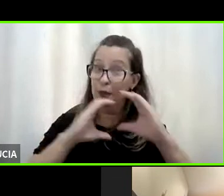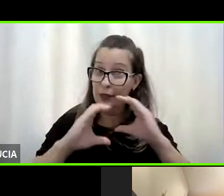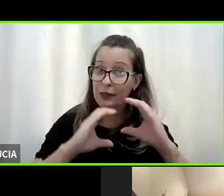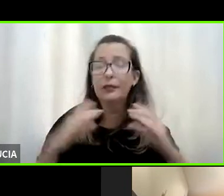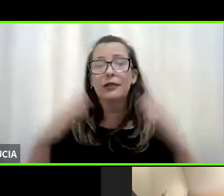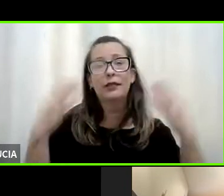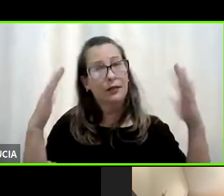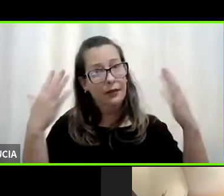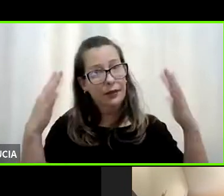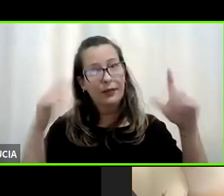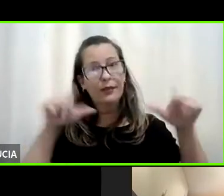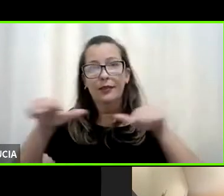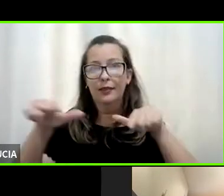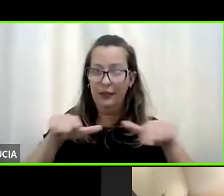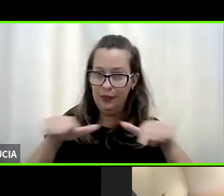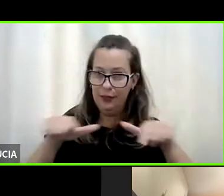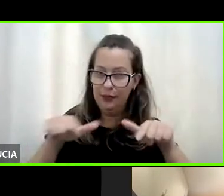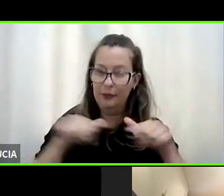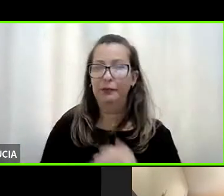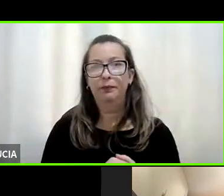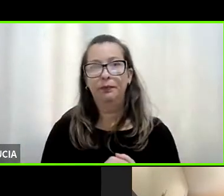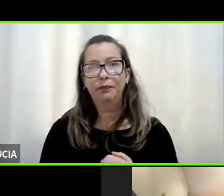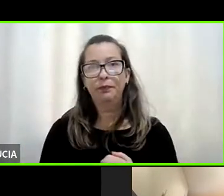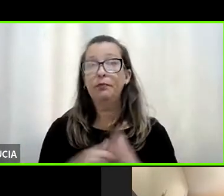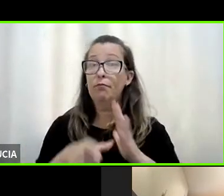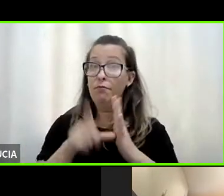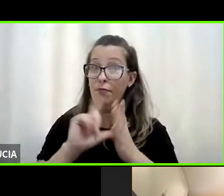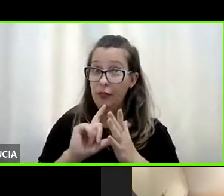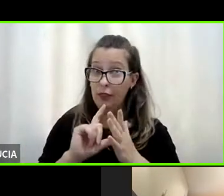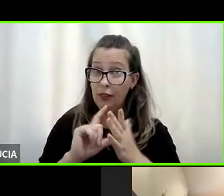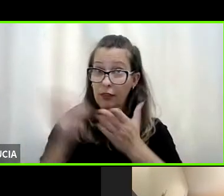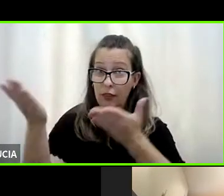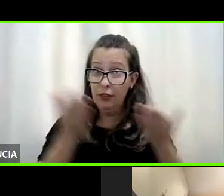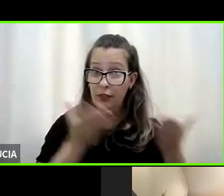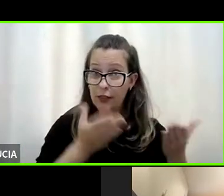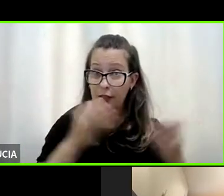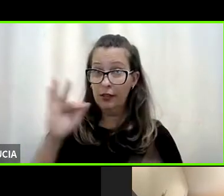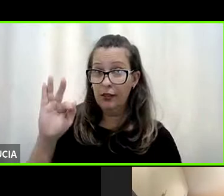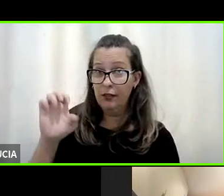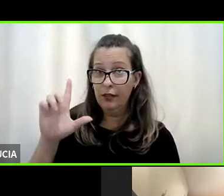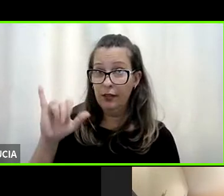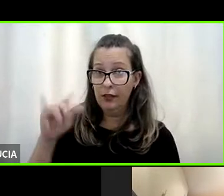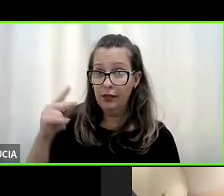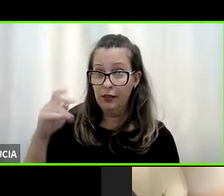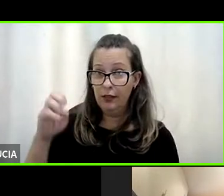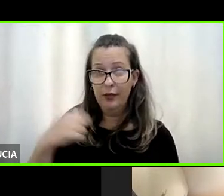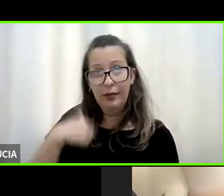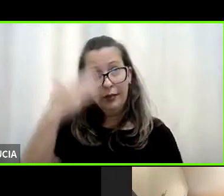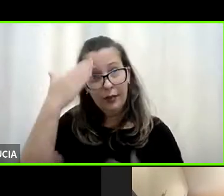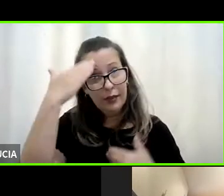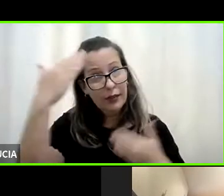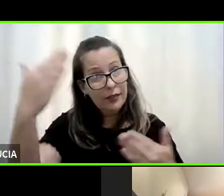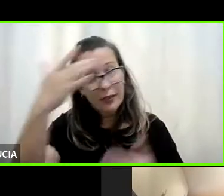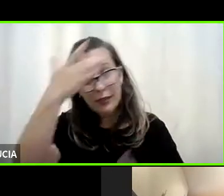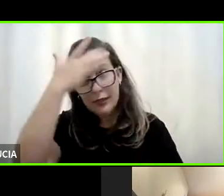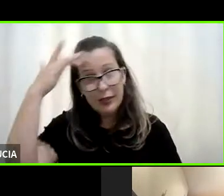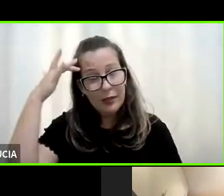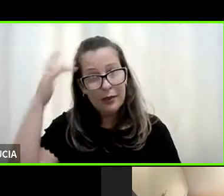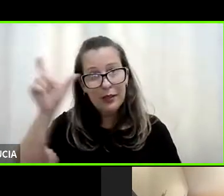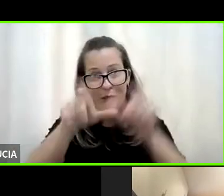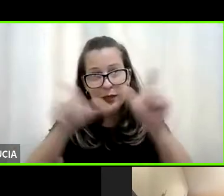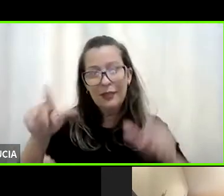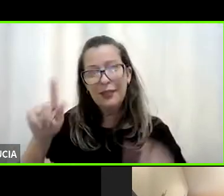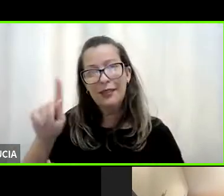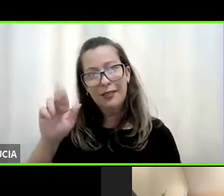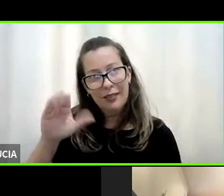trabalho. Antes de chamar Felipe, queria agradecer a presença de várias pessoas queridas, Graça, Inesita, Gadelha de